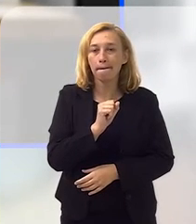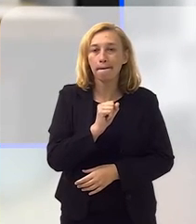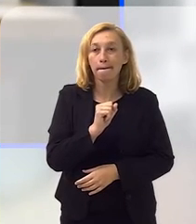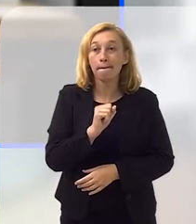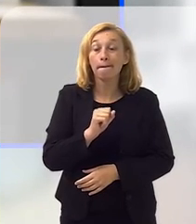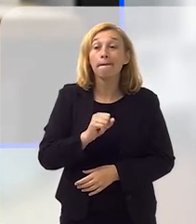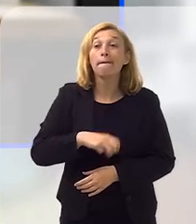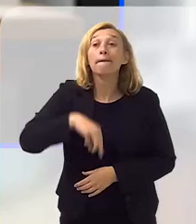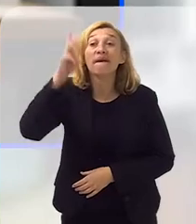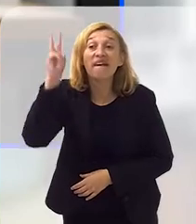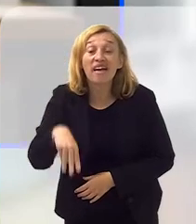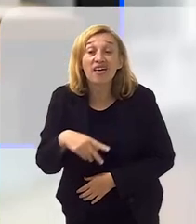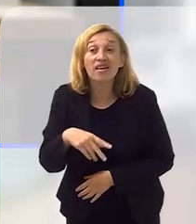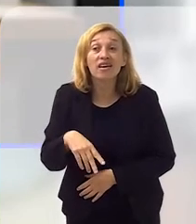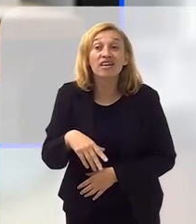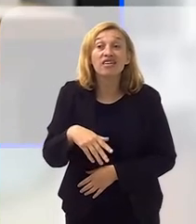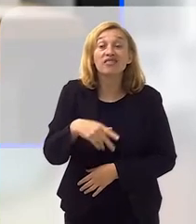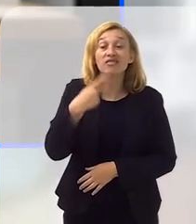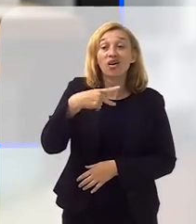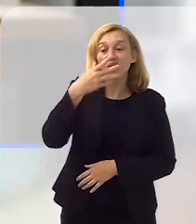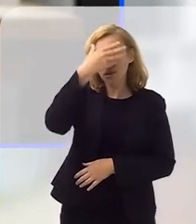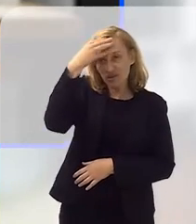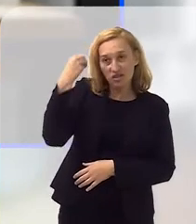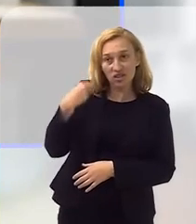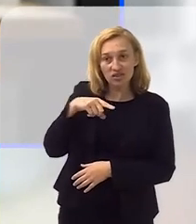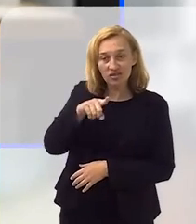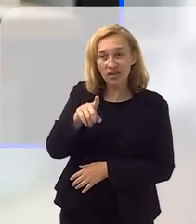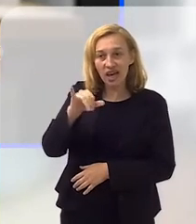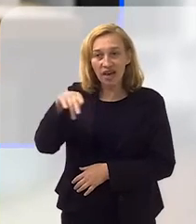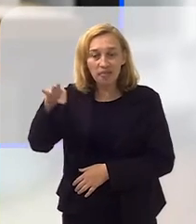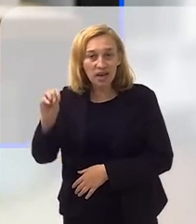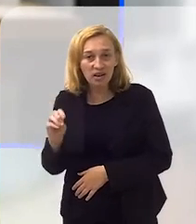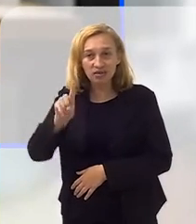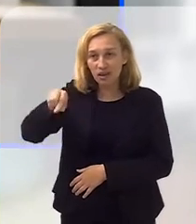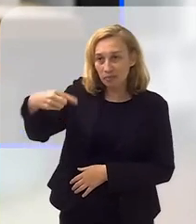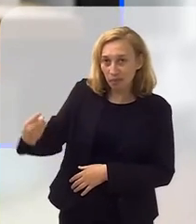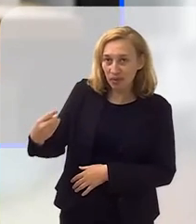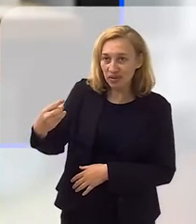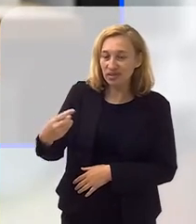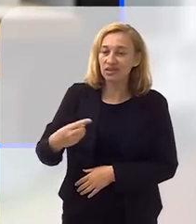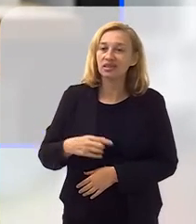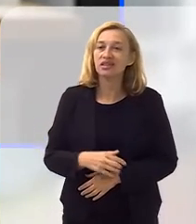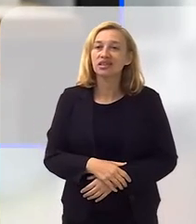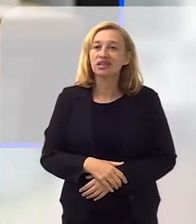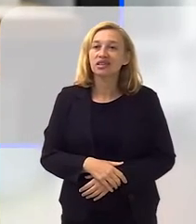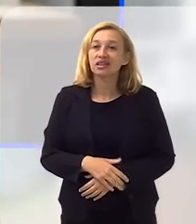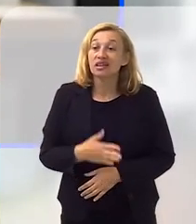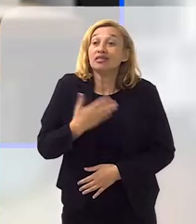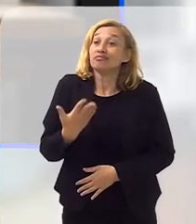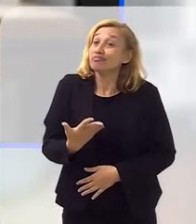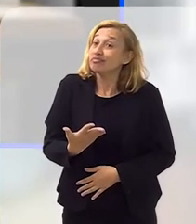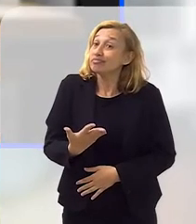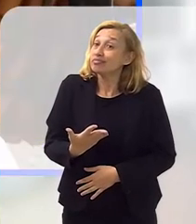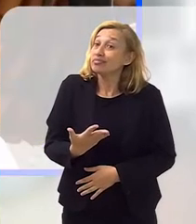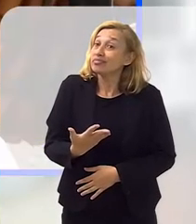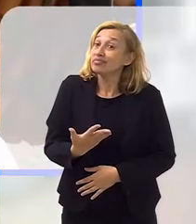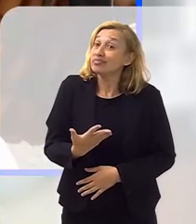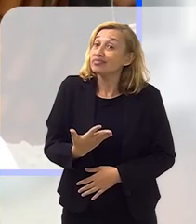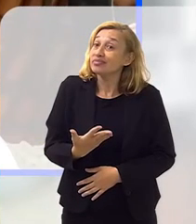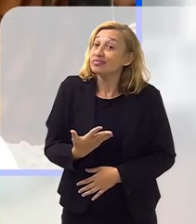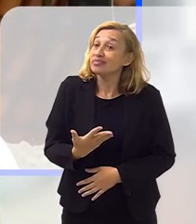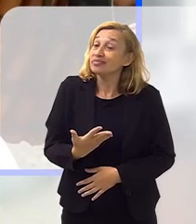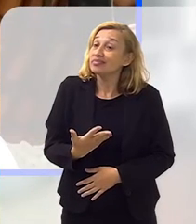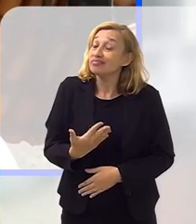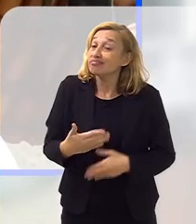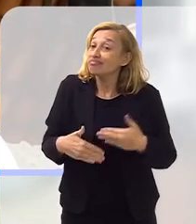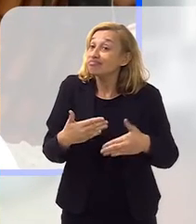Do Mas Quem Disse Que Eu Te Esqueço, com o Hermínio Belo de Carvalho depois, né? Que foi